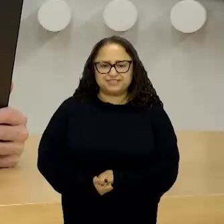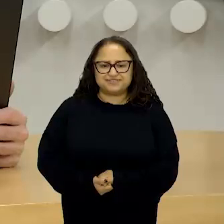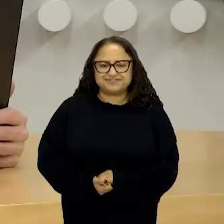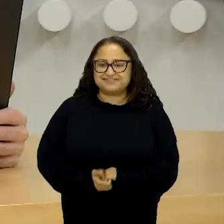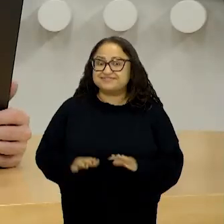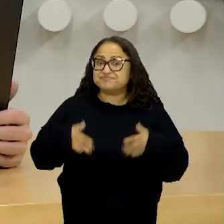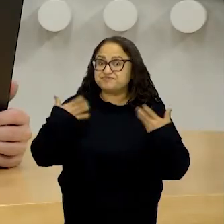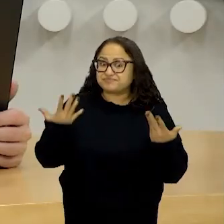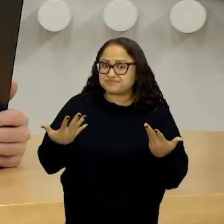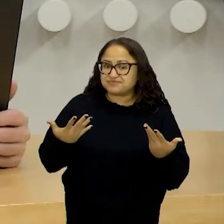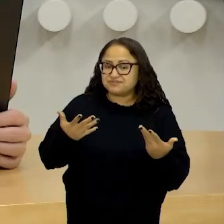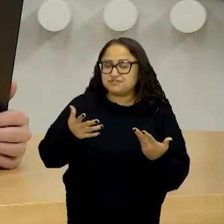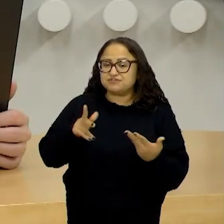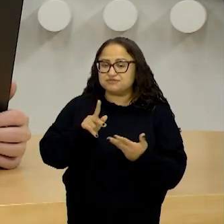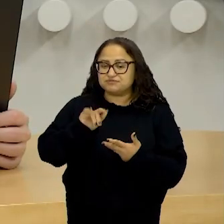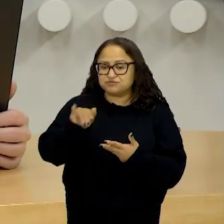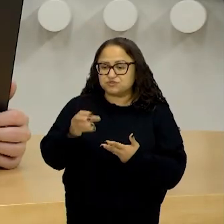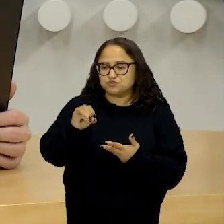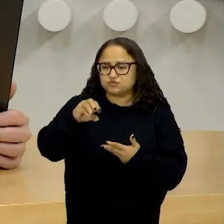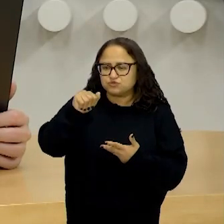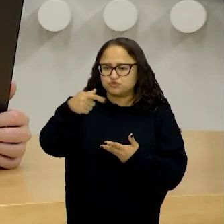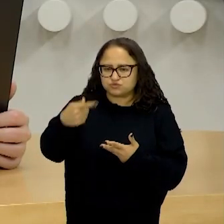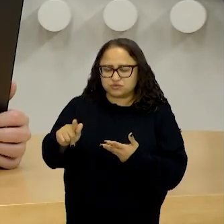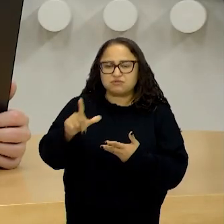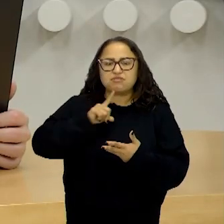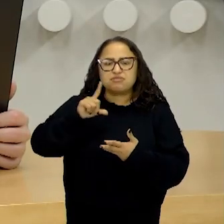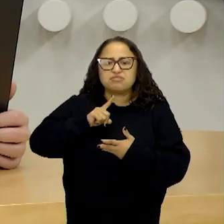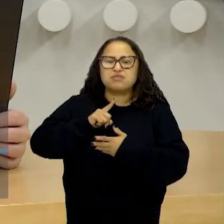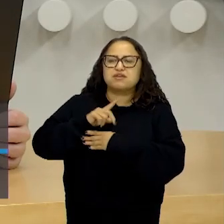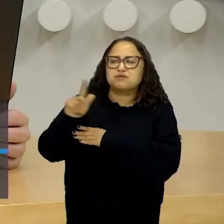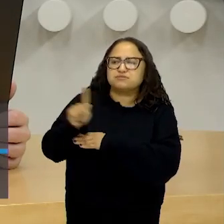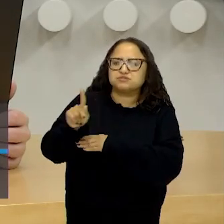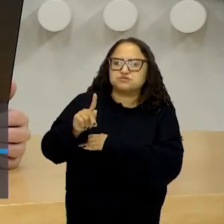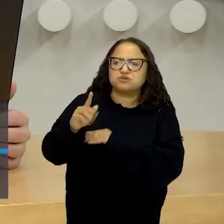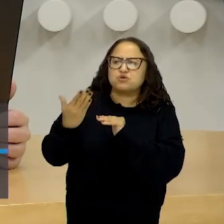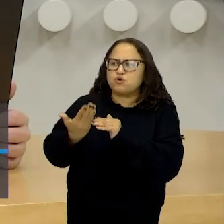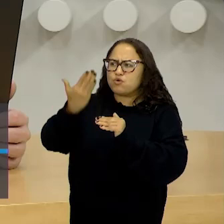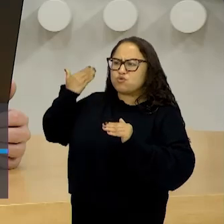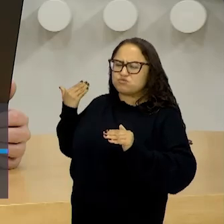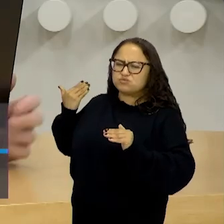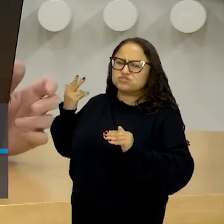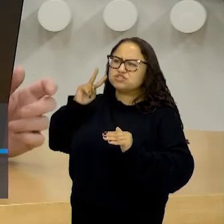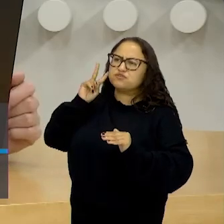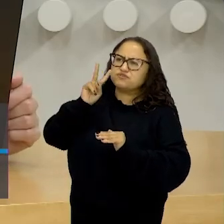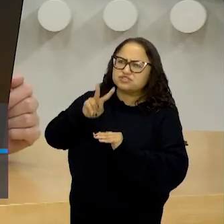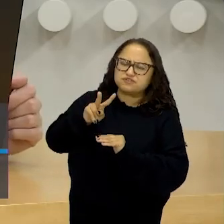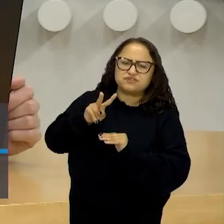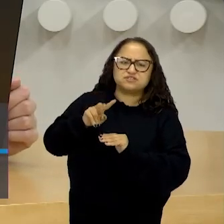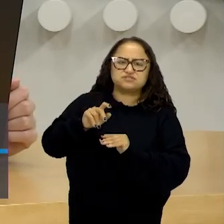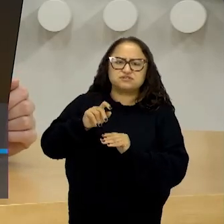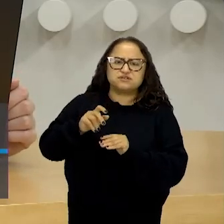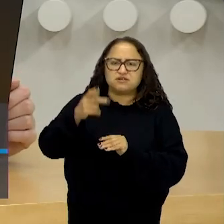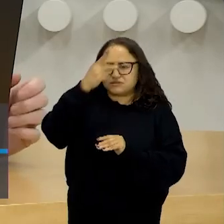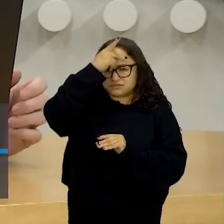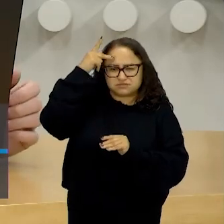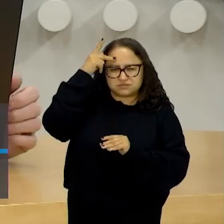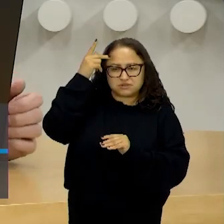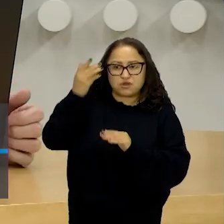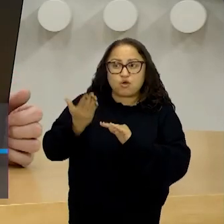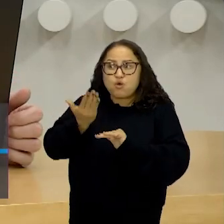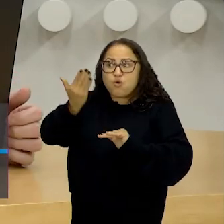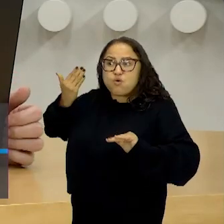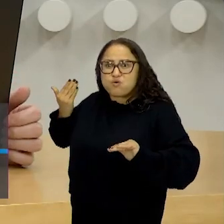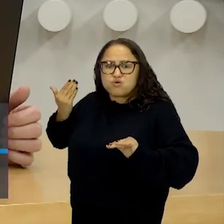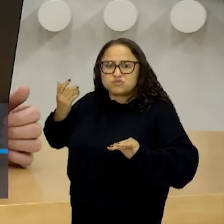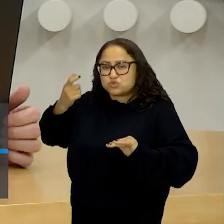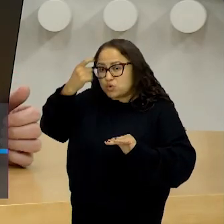Olha só, João, temos a resposta da Progemina que respondeu It's a preconcept of something or someone. Gostei muito que ela falou preconcept, porque tem gente